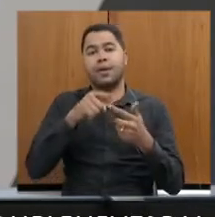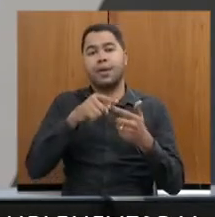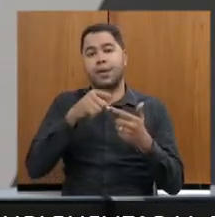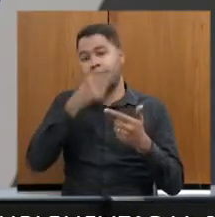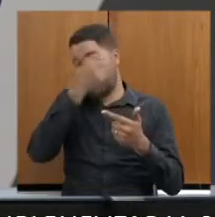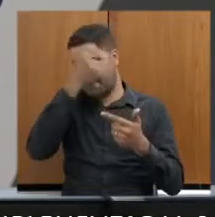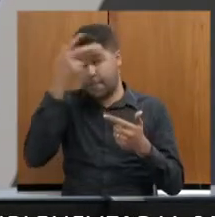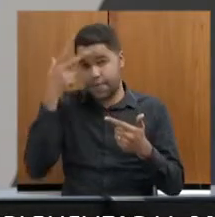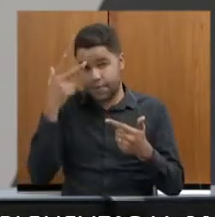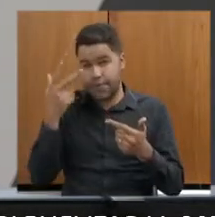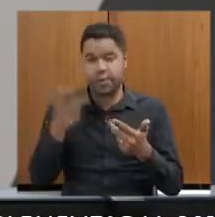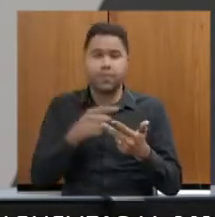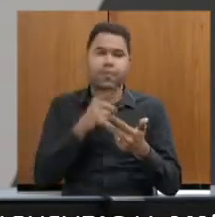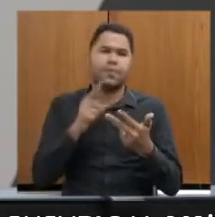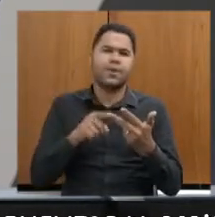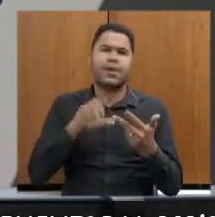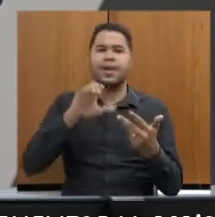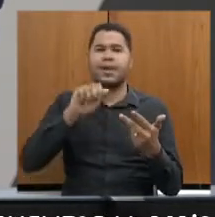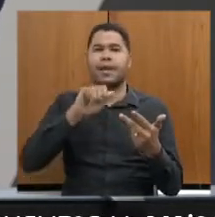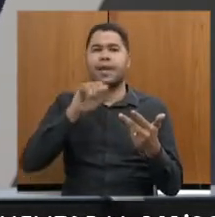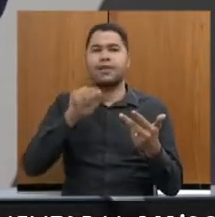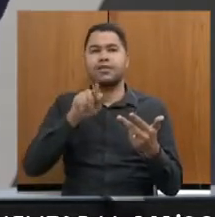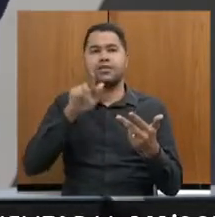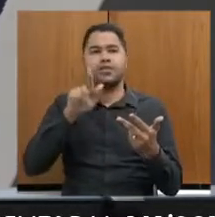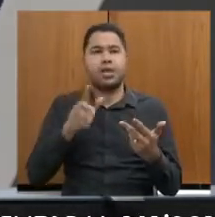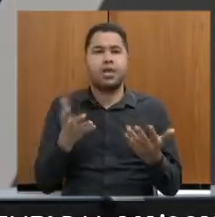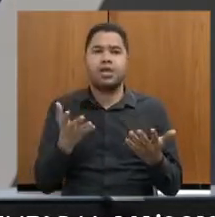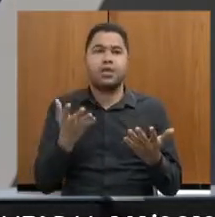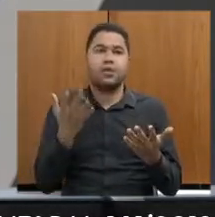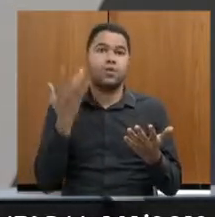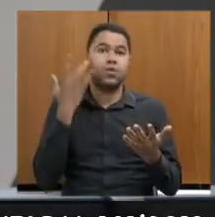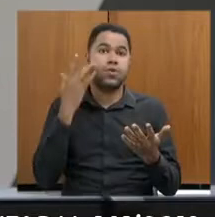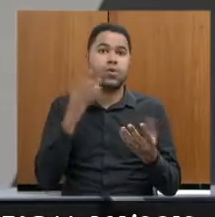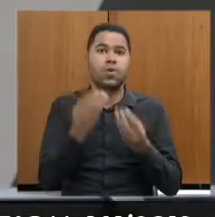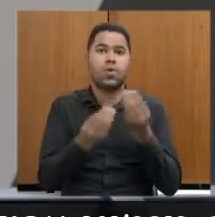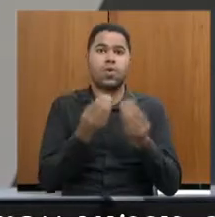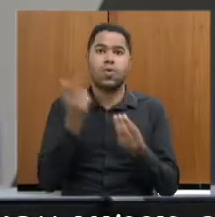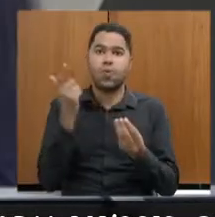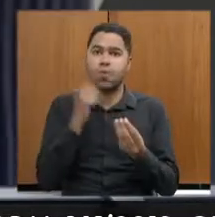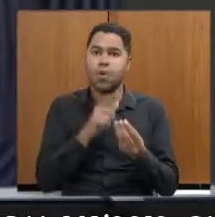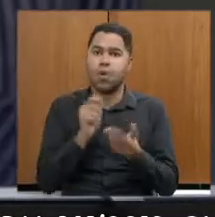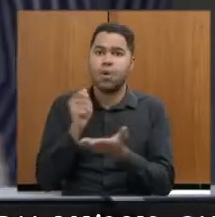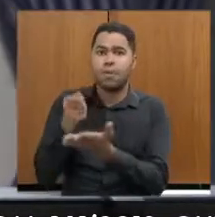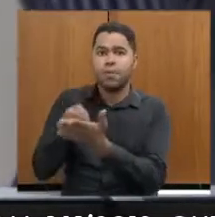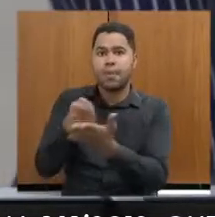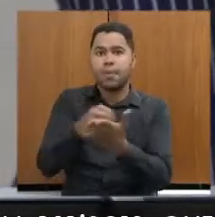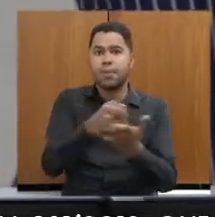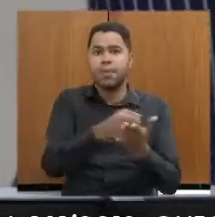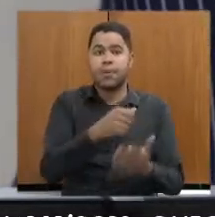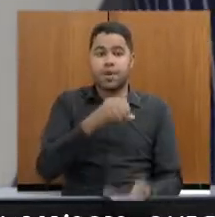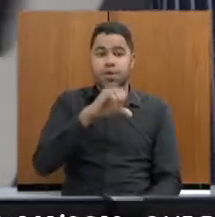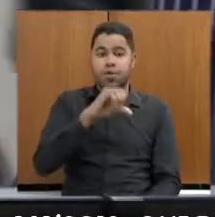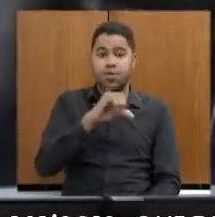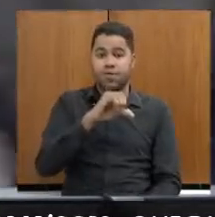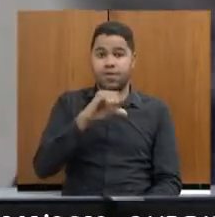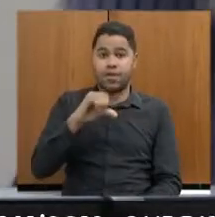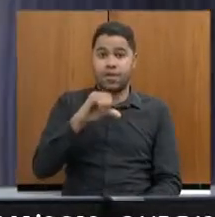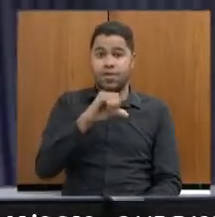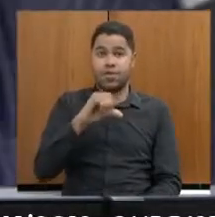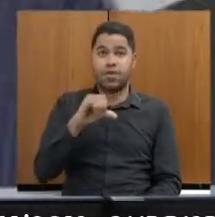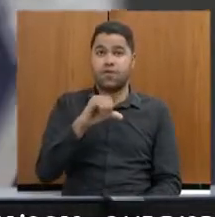é o cajec eu não sei como é que você conseguiu essa proeza de conseguir pagar esses 99